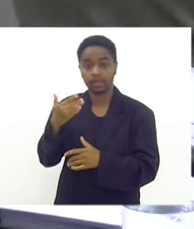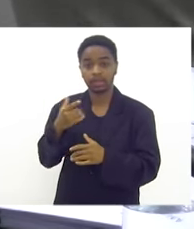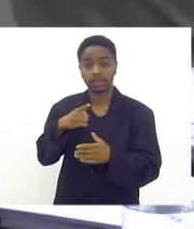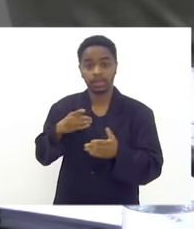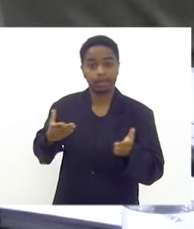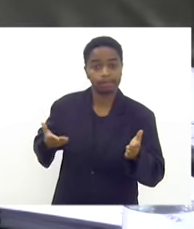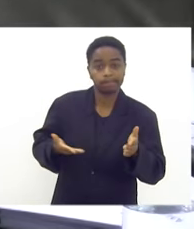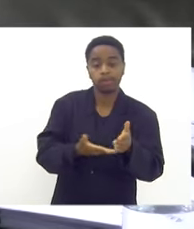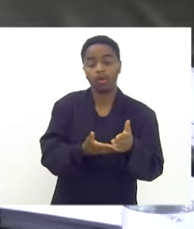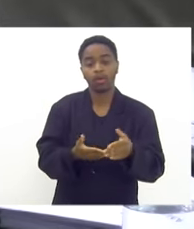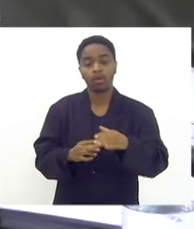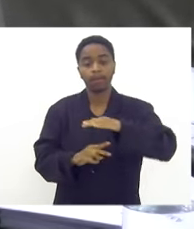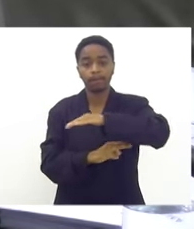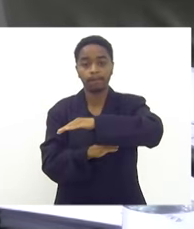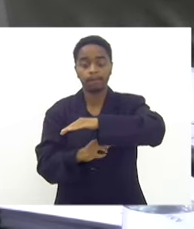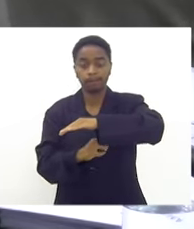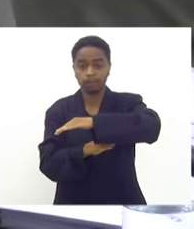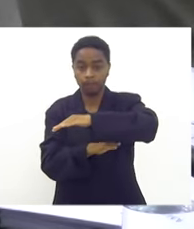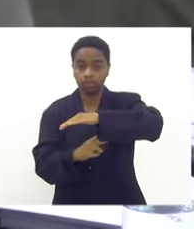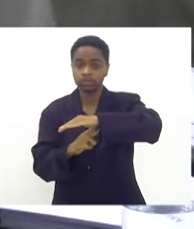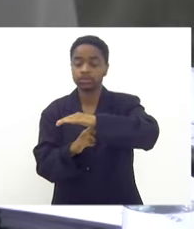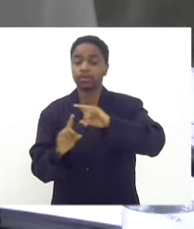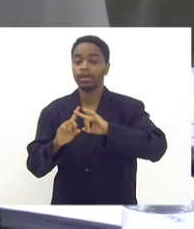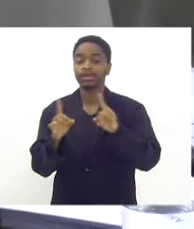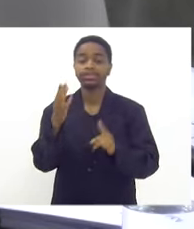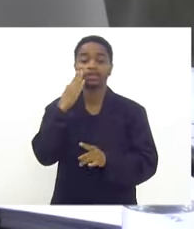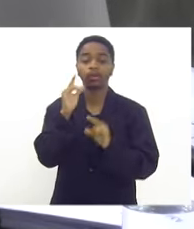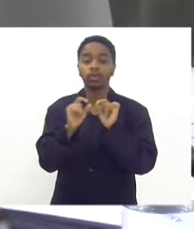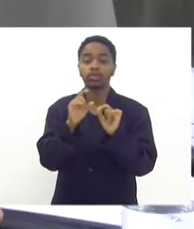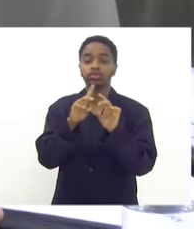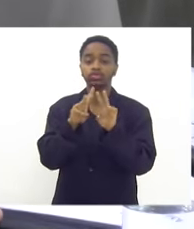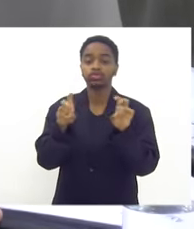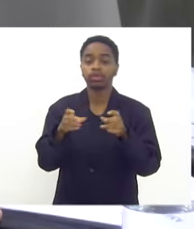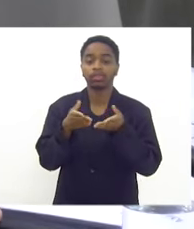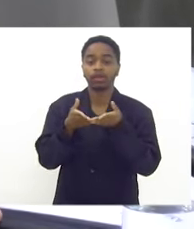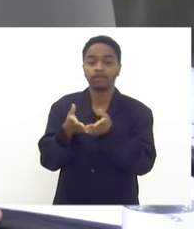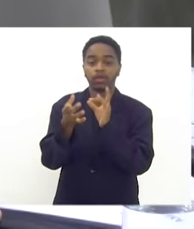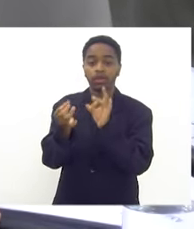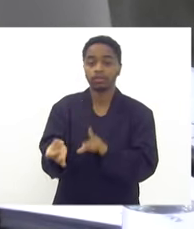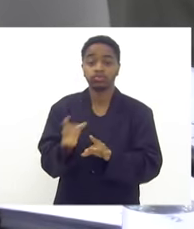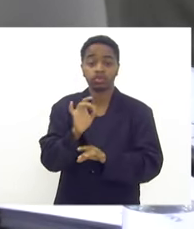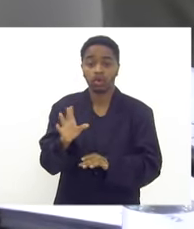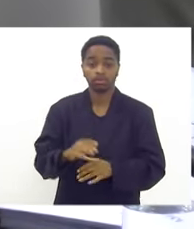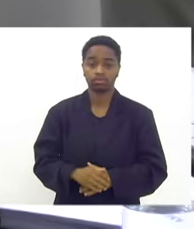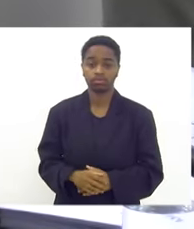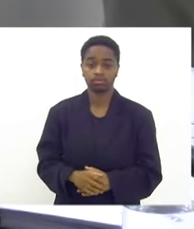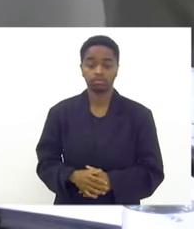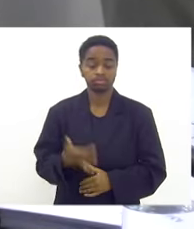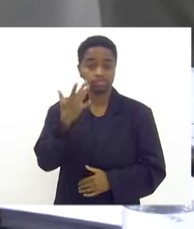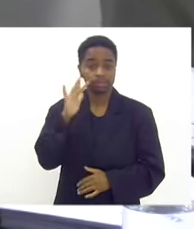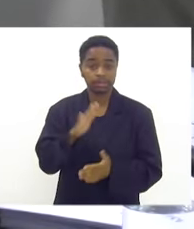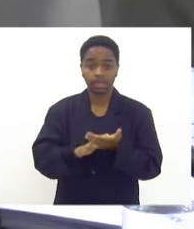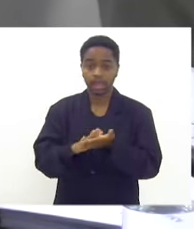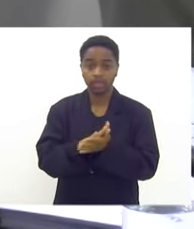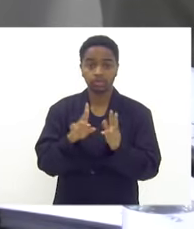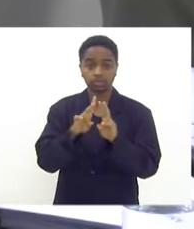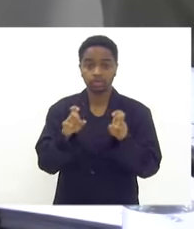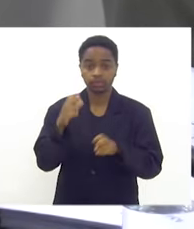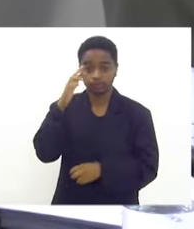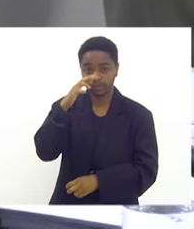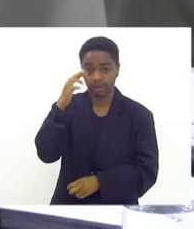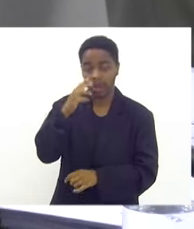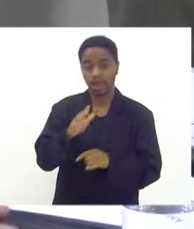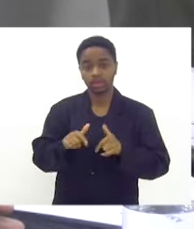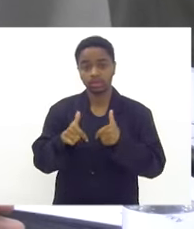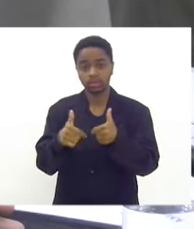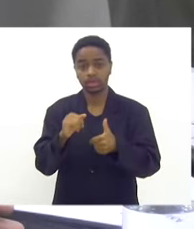através da imprensa da questão das embarcações que estão abandonadas e mais nada em termos de fiscalização de atuação por parte do